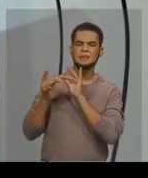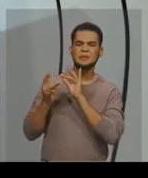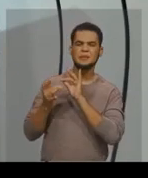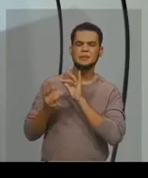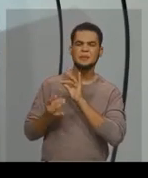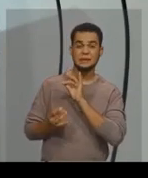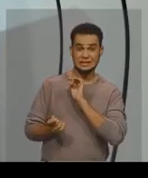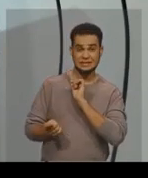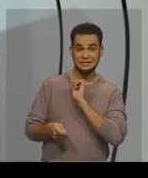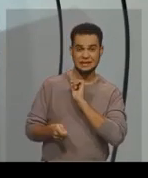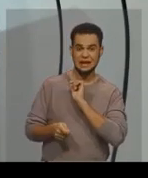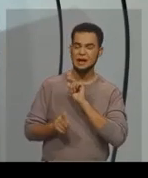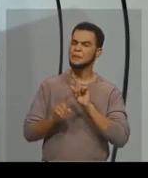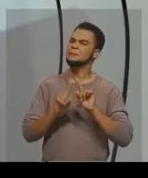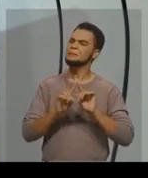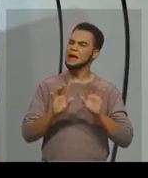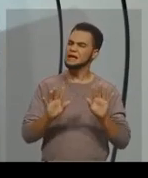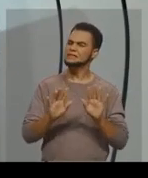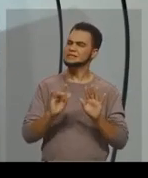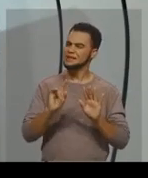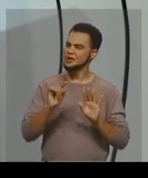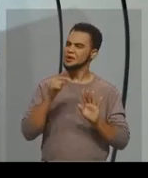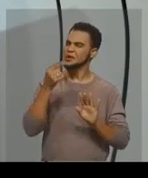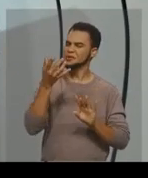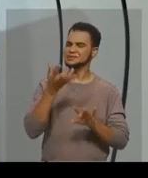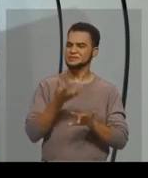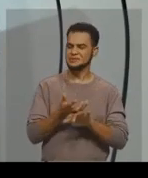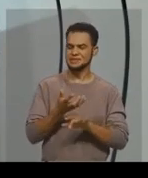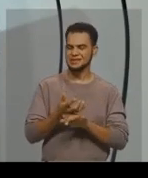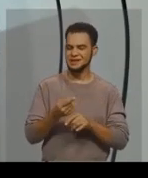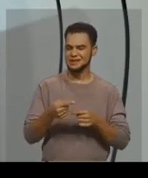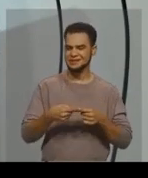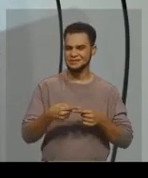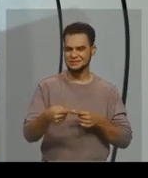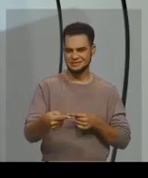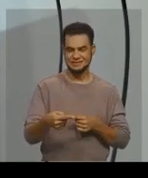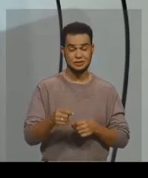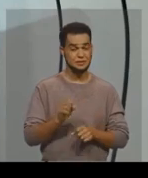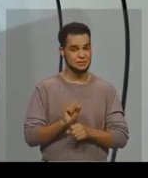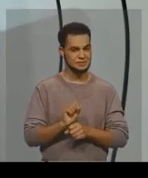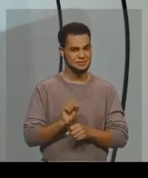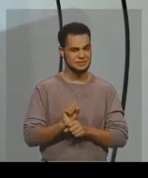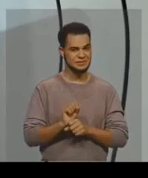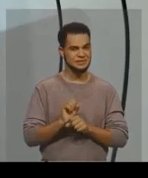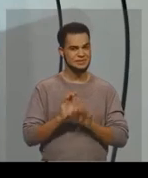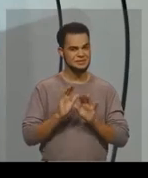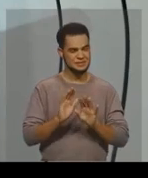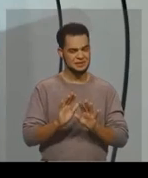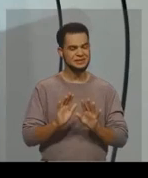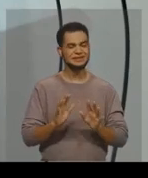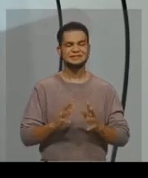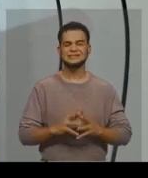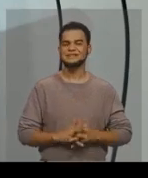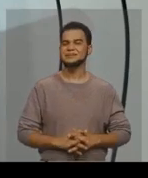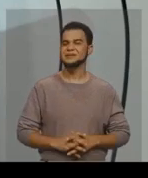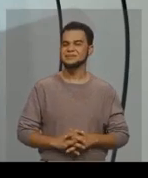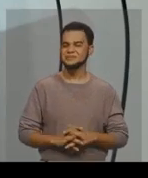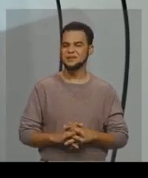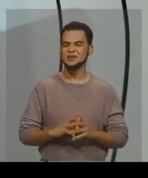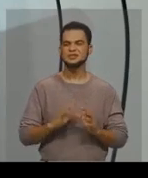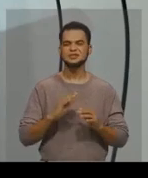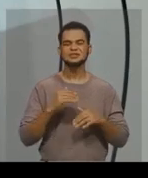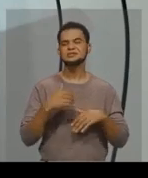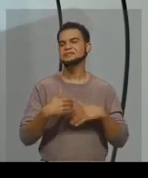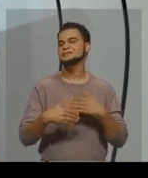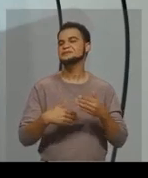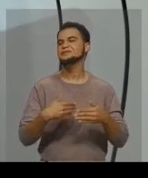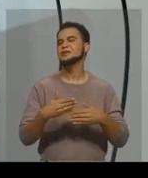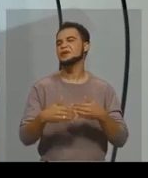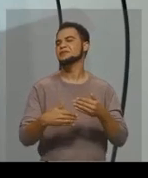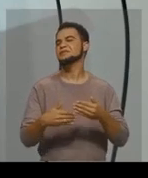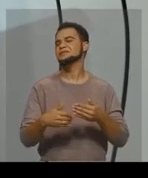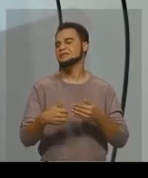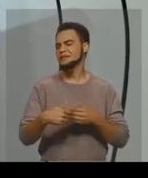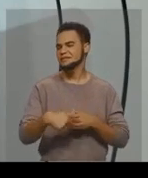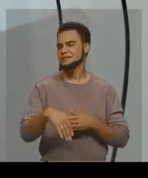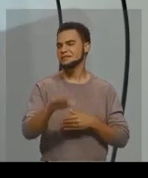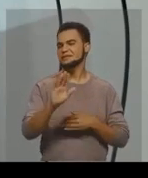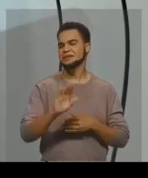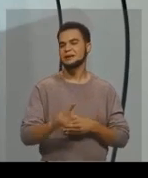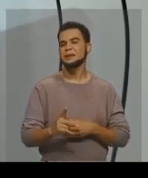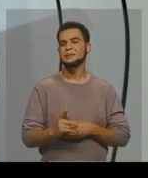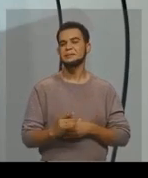vai ver só semana que vem. Vamos aguardar. Beleza? Vamos esperar um pouquinho e a gente desenvolve isso ao longo do PET